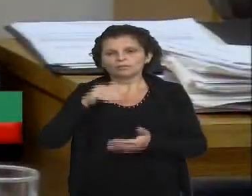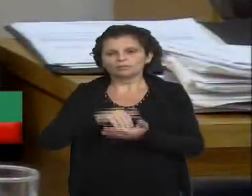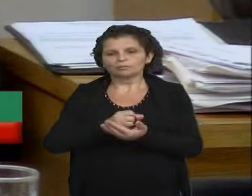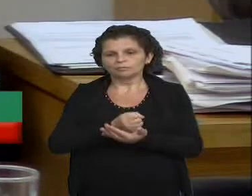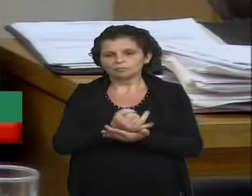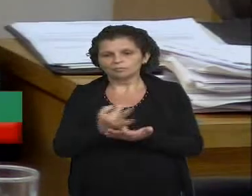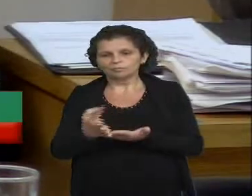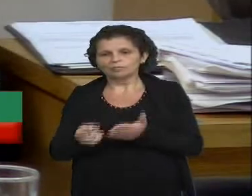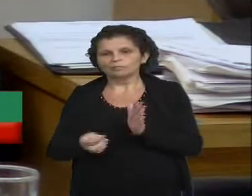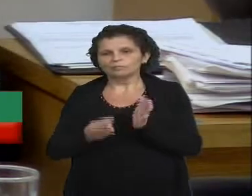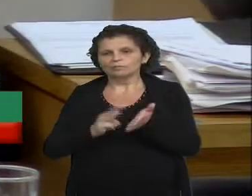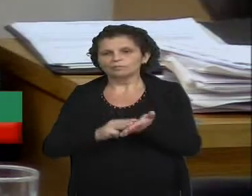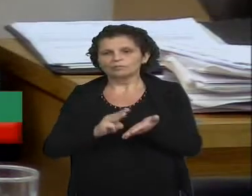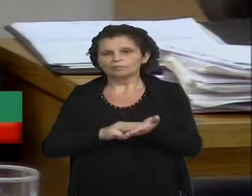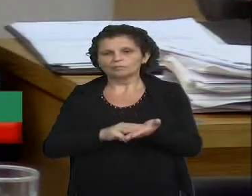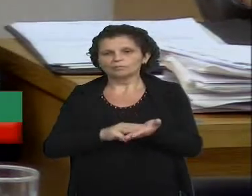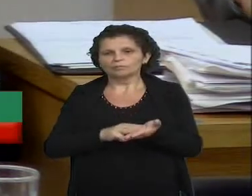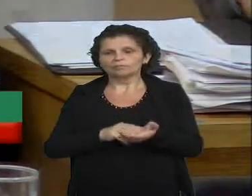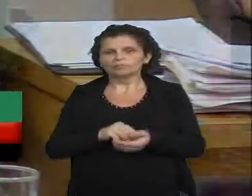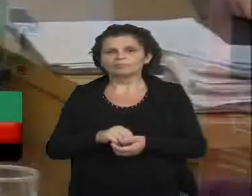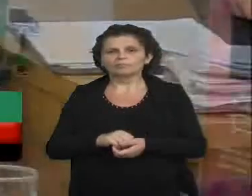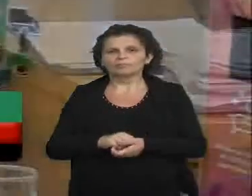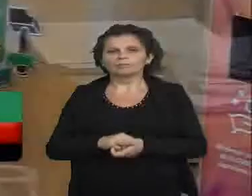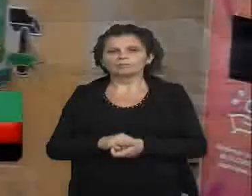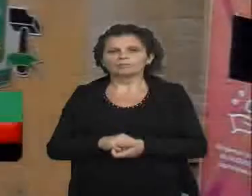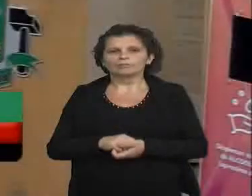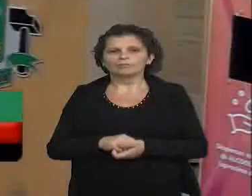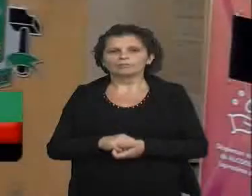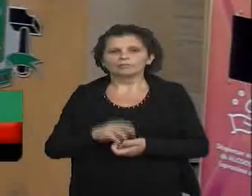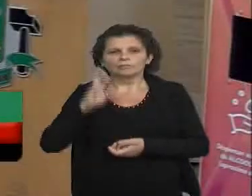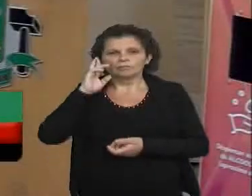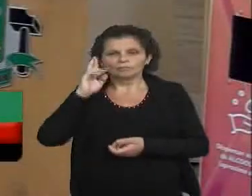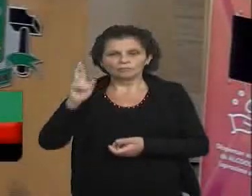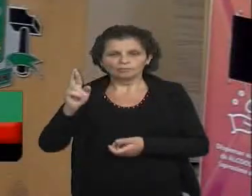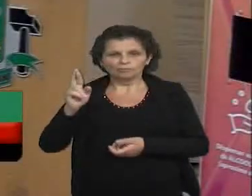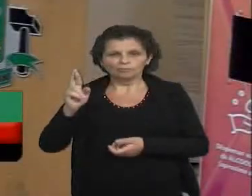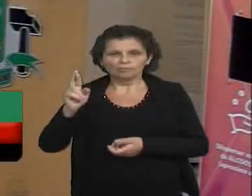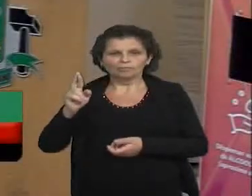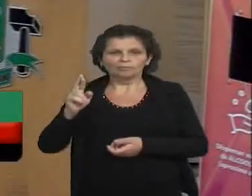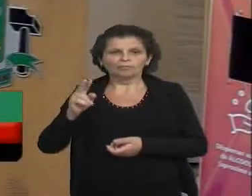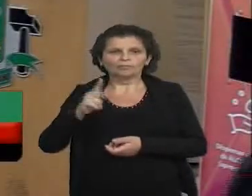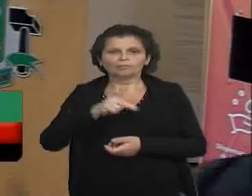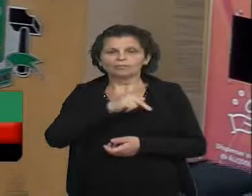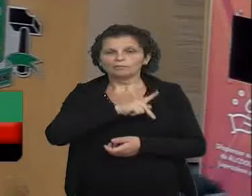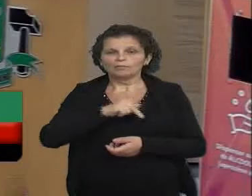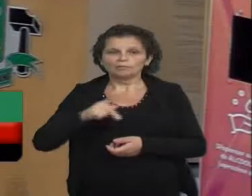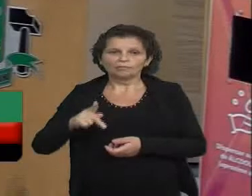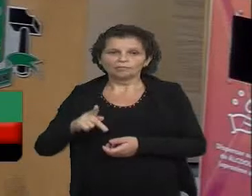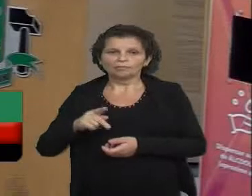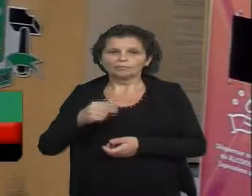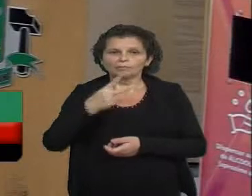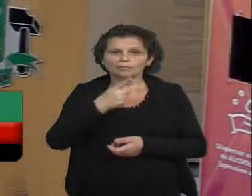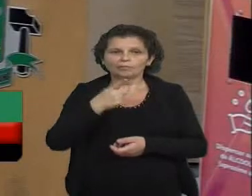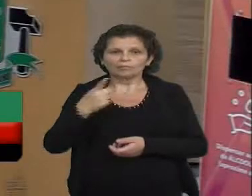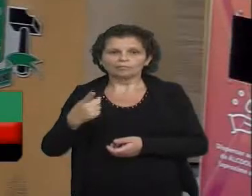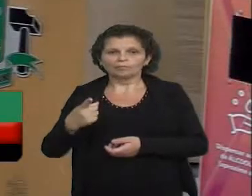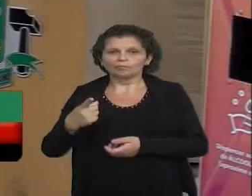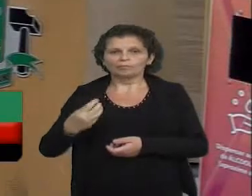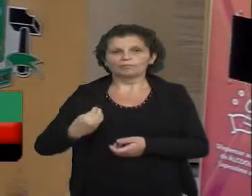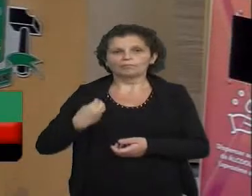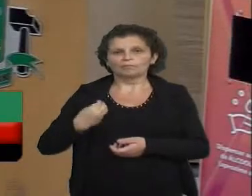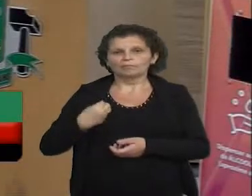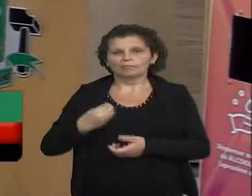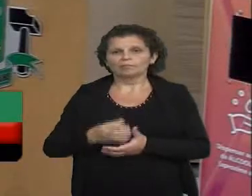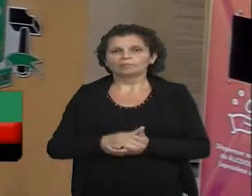presente na sessão. Senhor vereador, senhor presidente, 21 vereadores